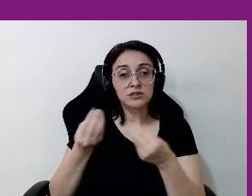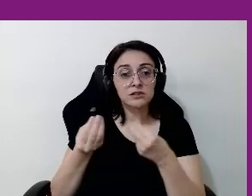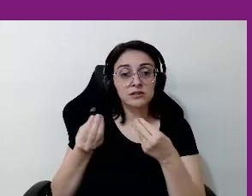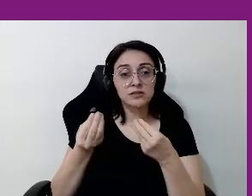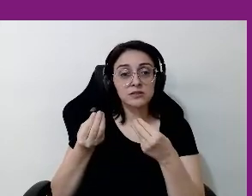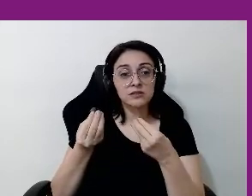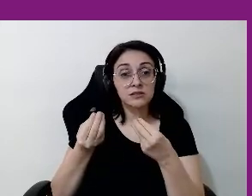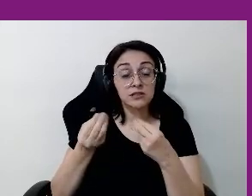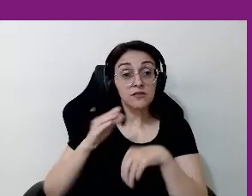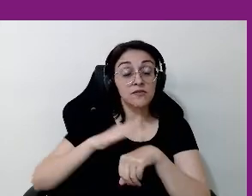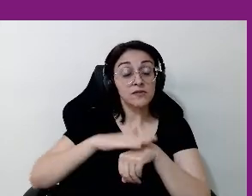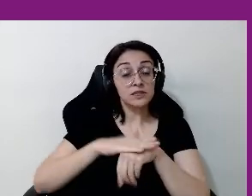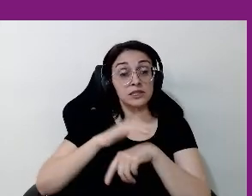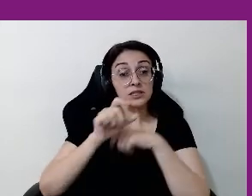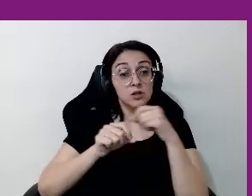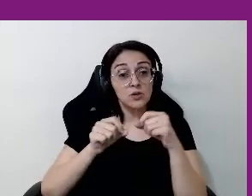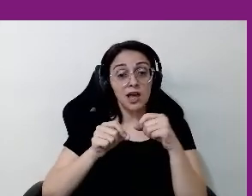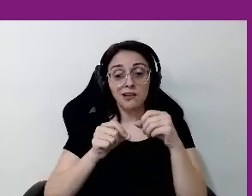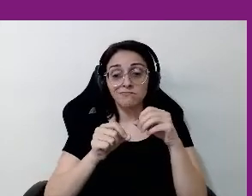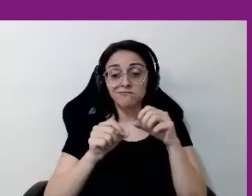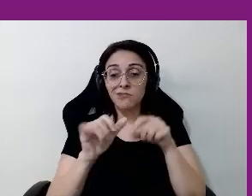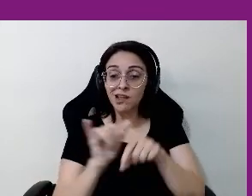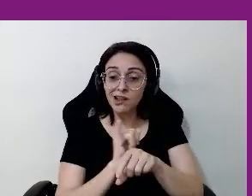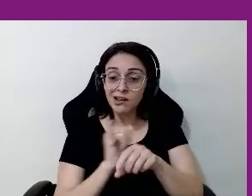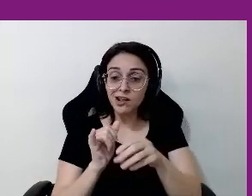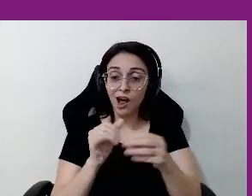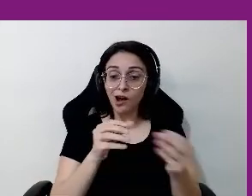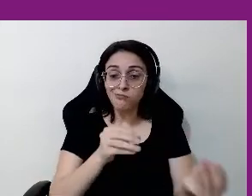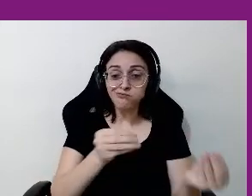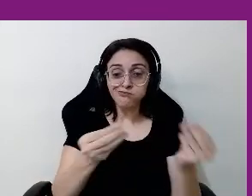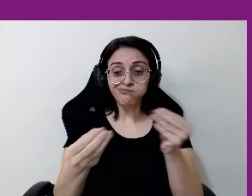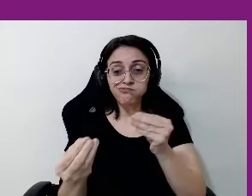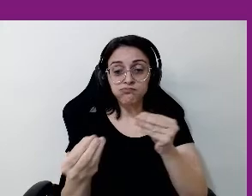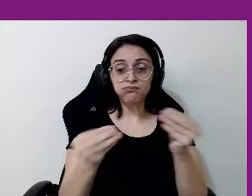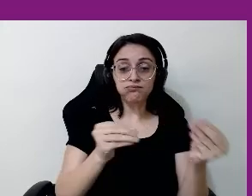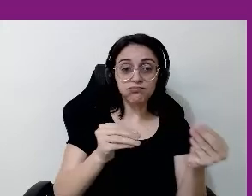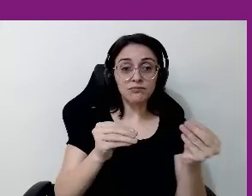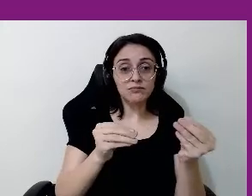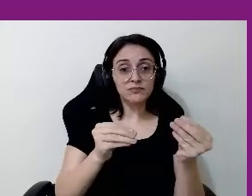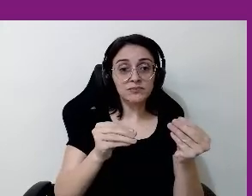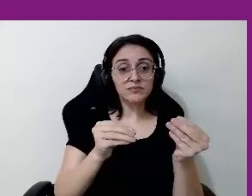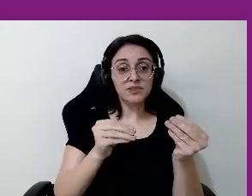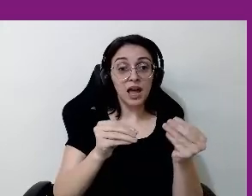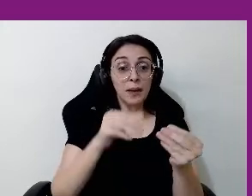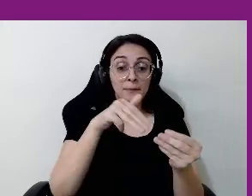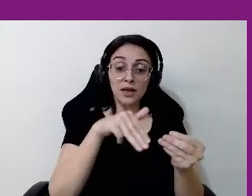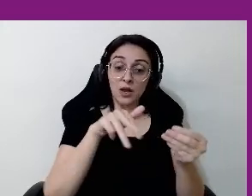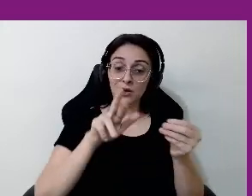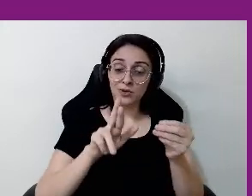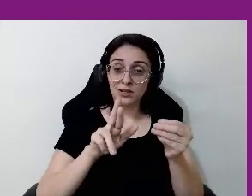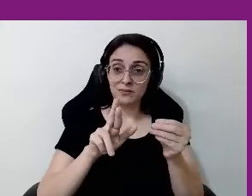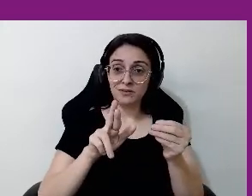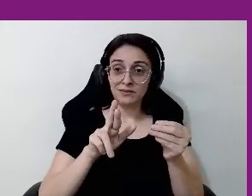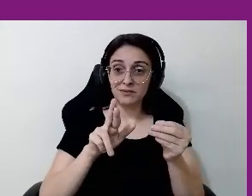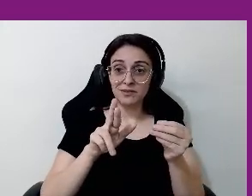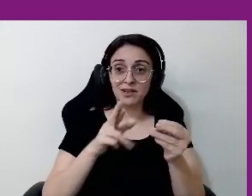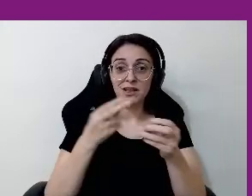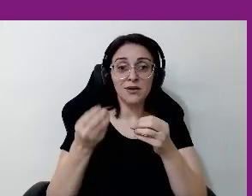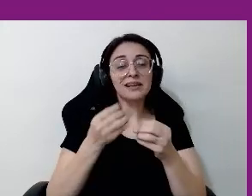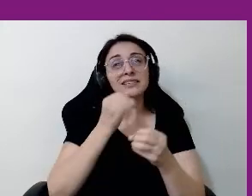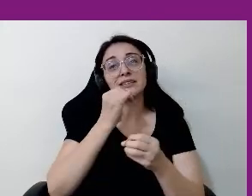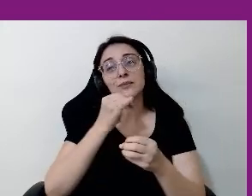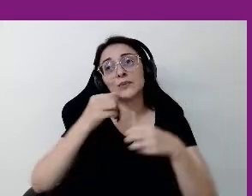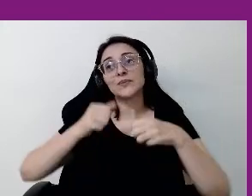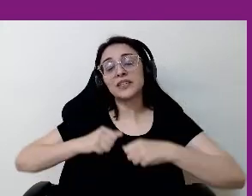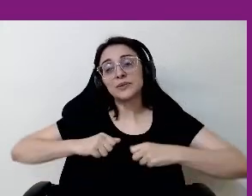de realizar manobras de resgate, como, por exemplo, o recrutamento. Sim. Porque quando você tem um